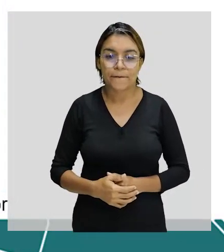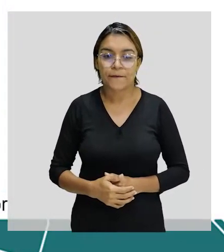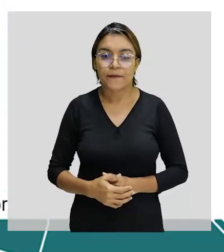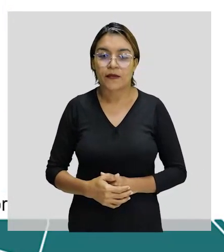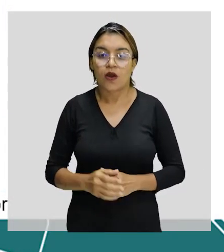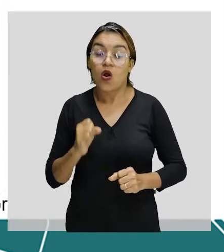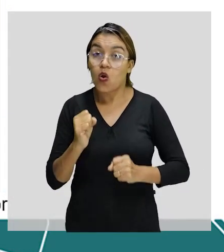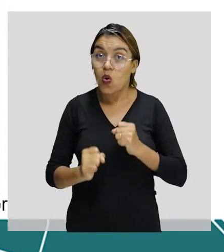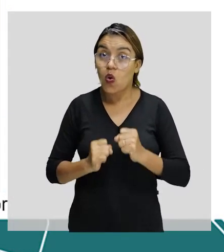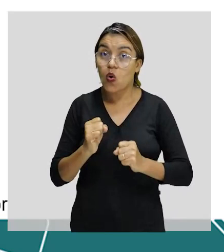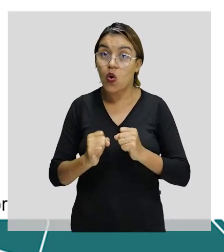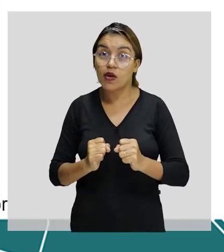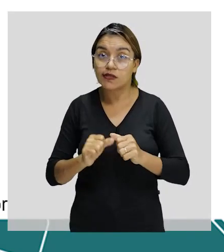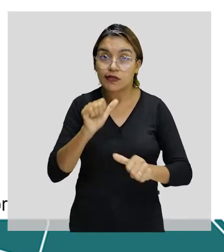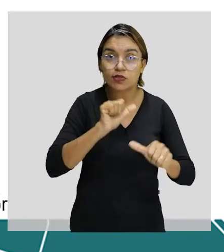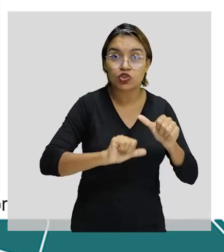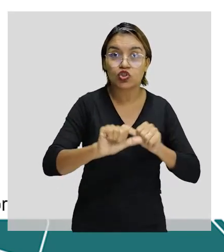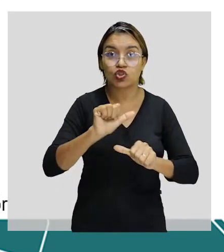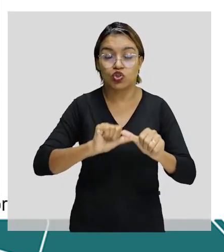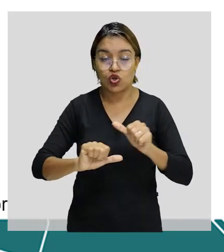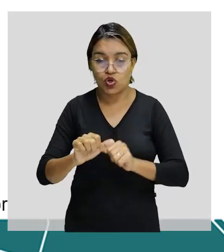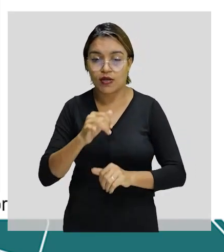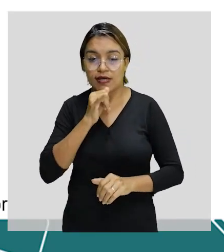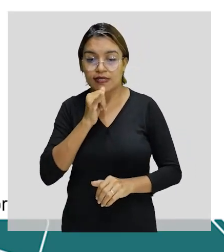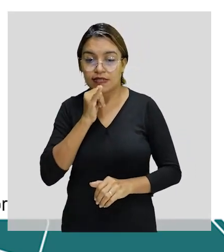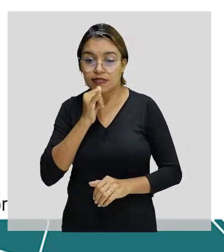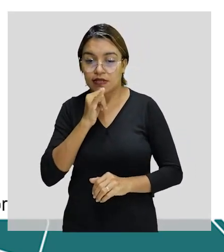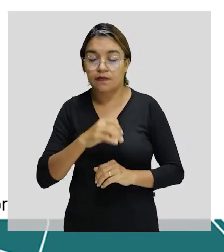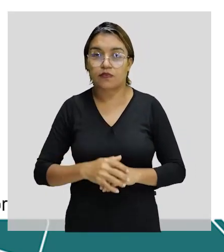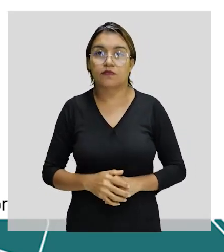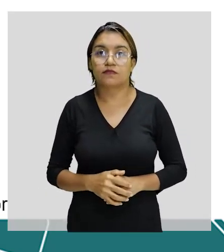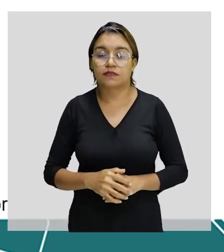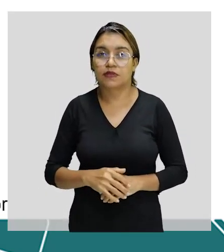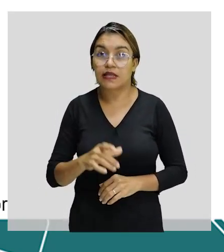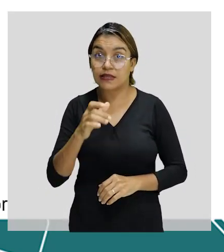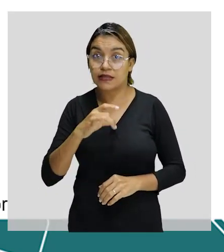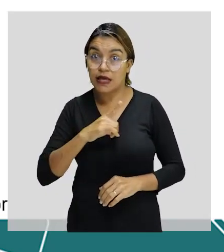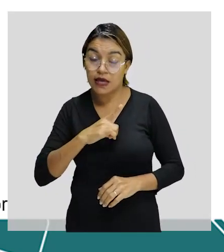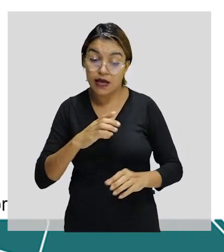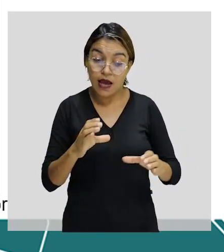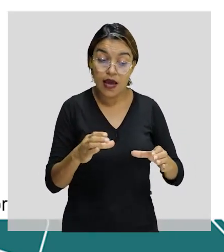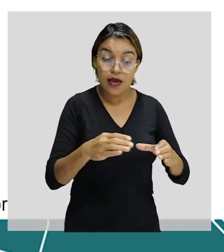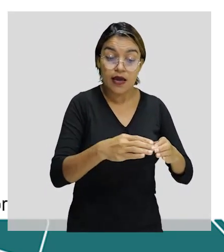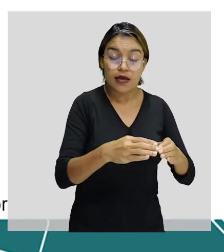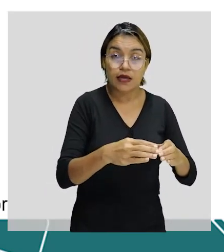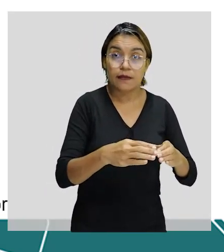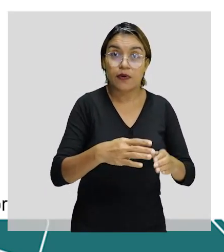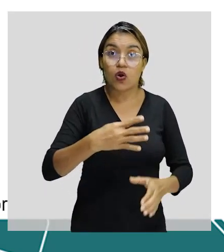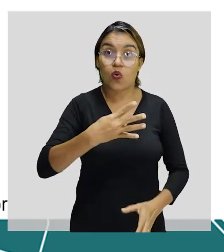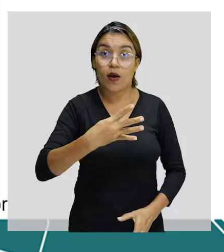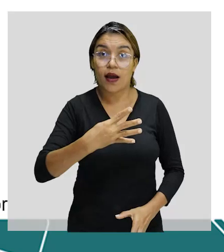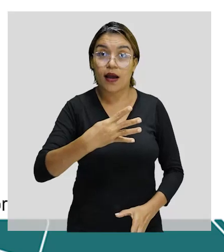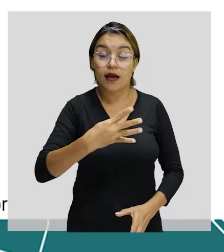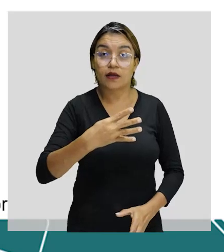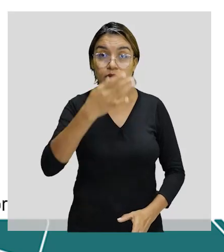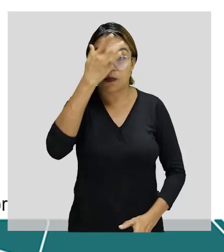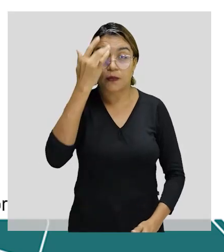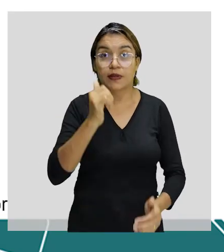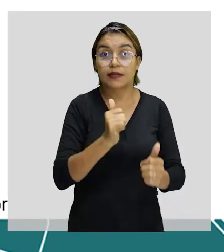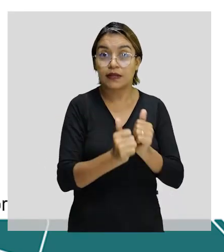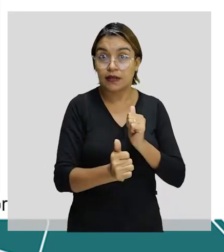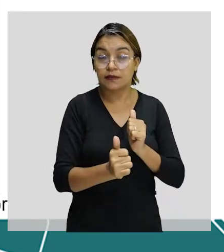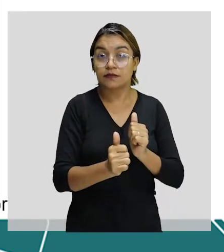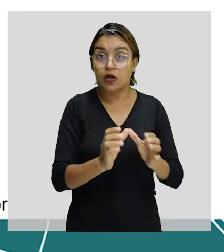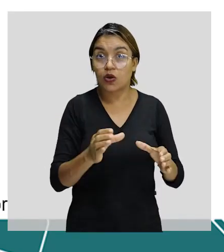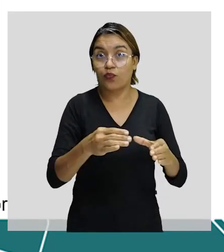Corridas de revezamento. São aquelas corridas que são formadas equipes, geralmente de 4 atletas, sempre de 4 atletas,